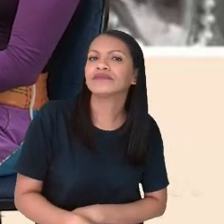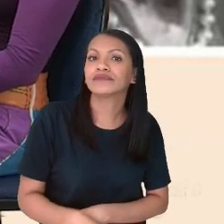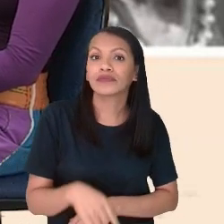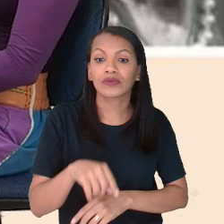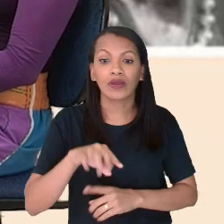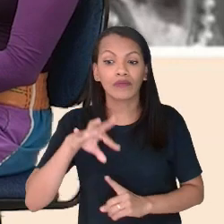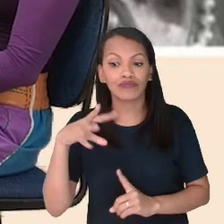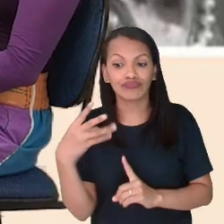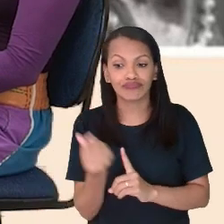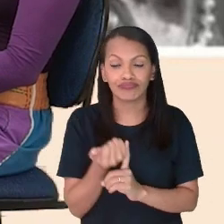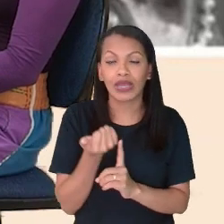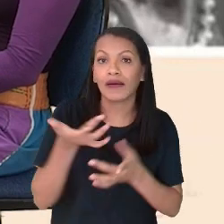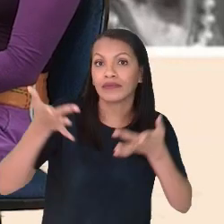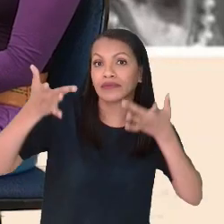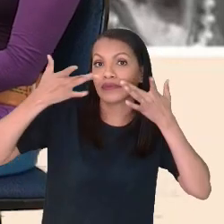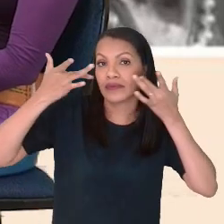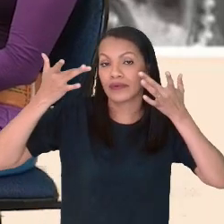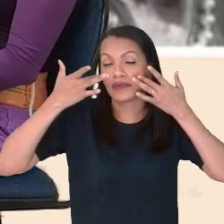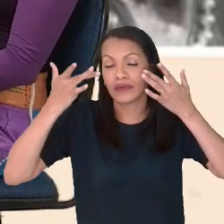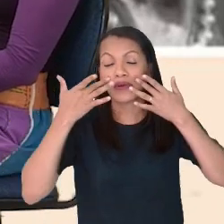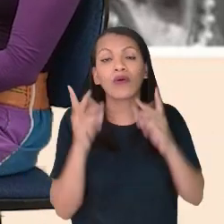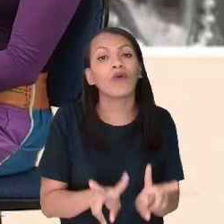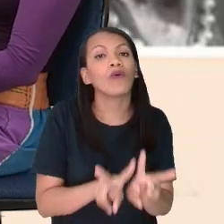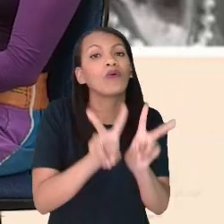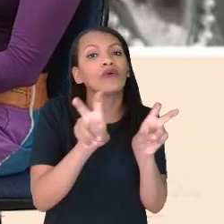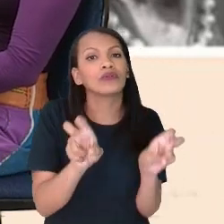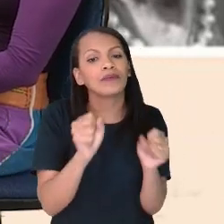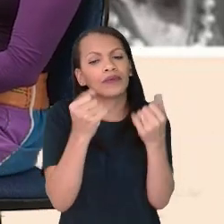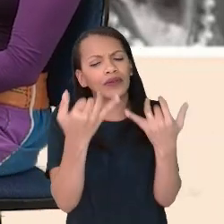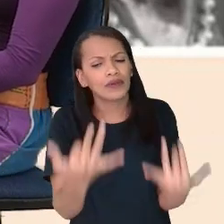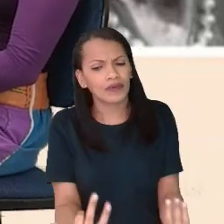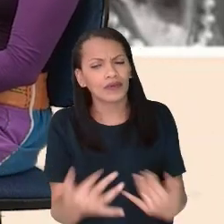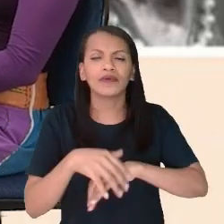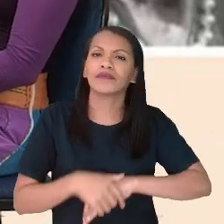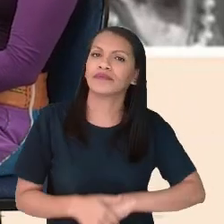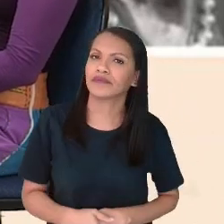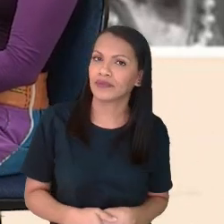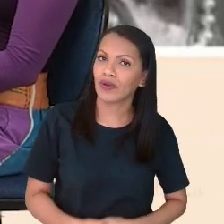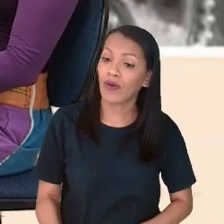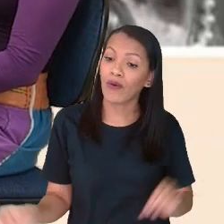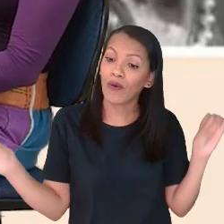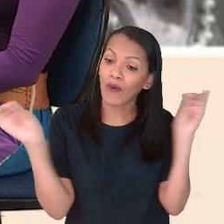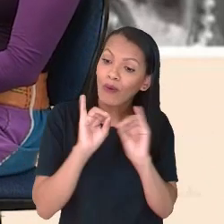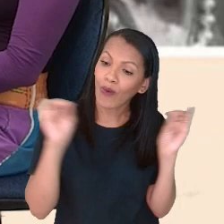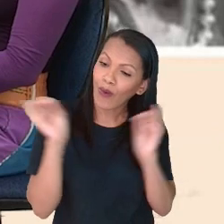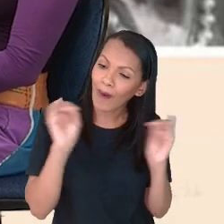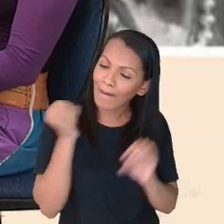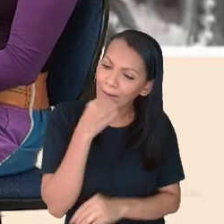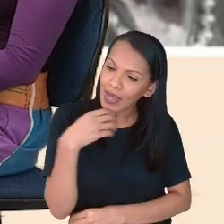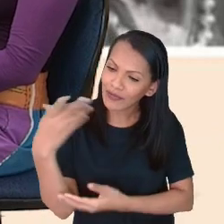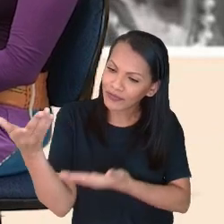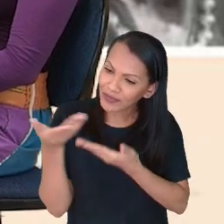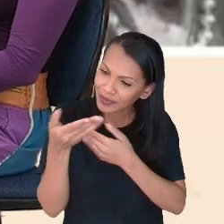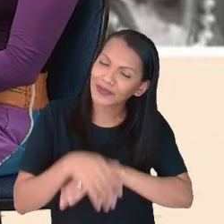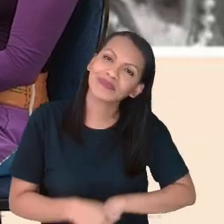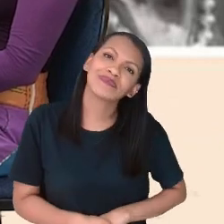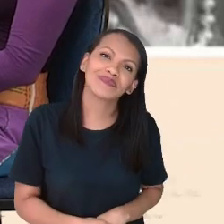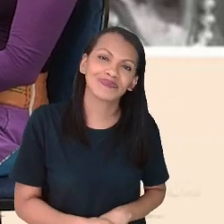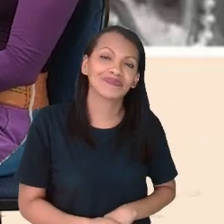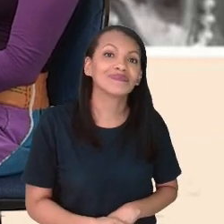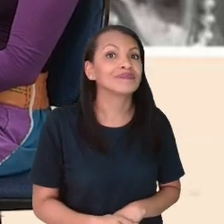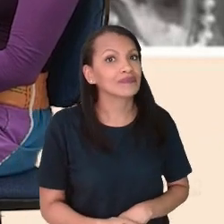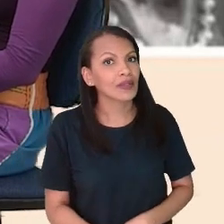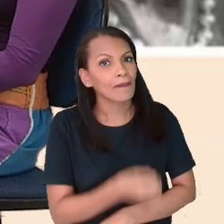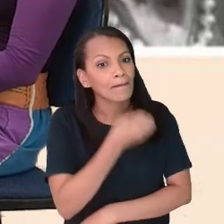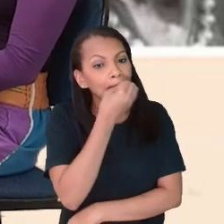artes cênicas, que é o assunto que a gente está falando, né? Oi, Angélica, seja bem-vinda. Oi, Dini,